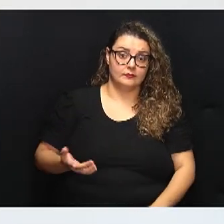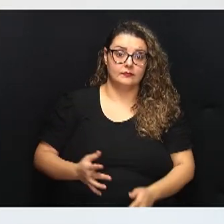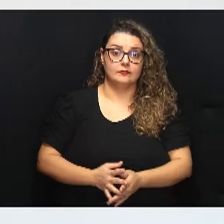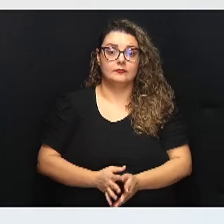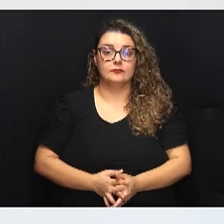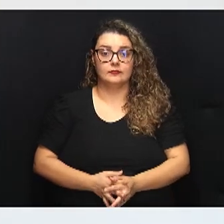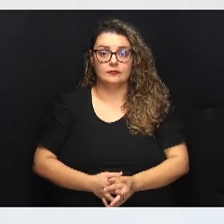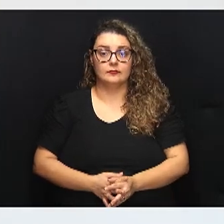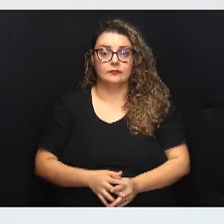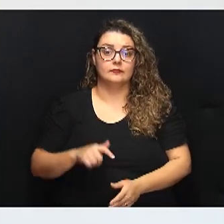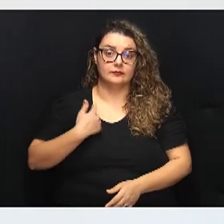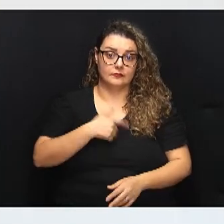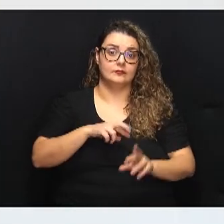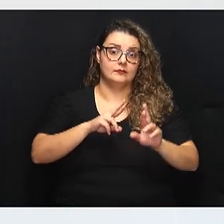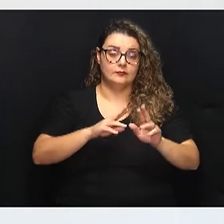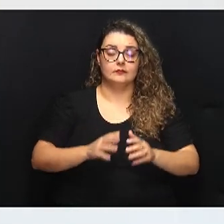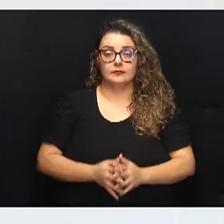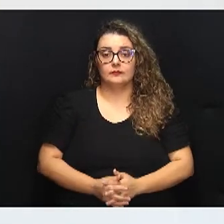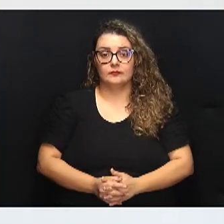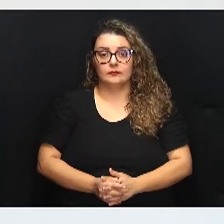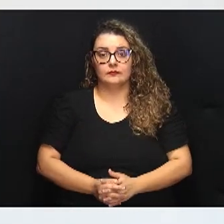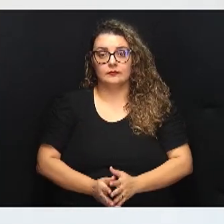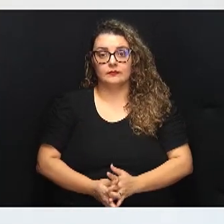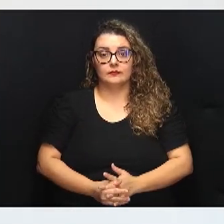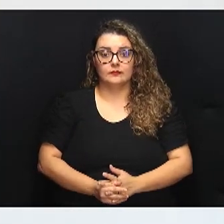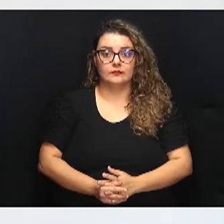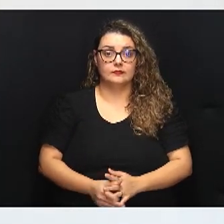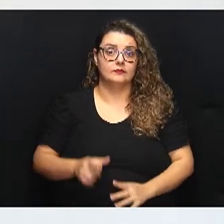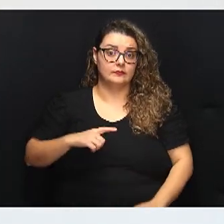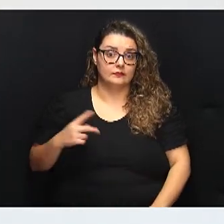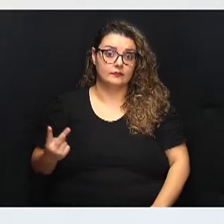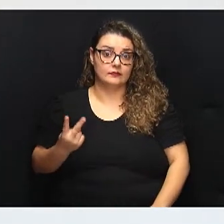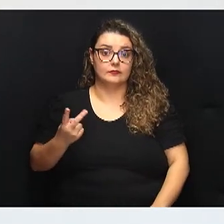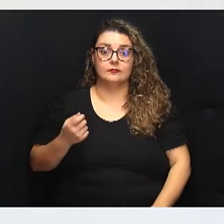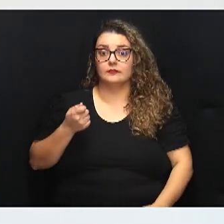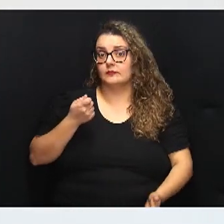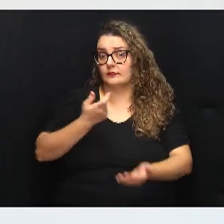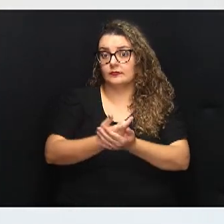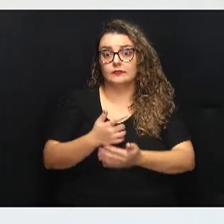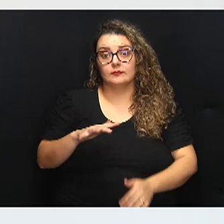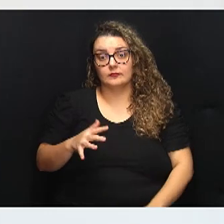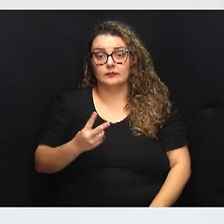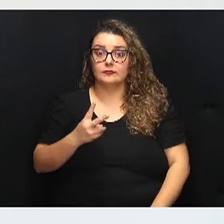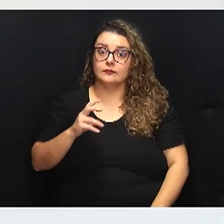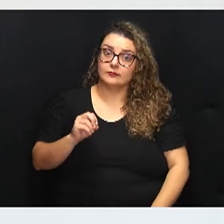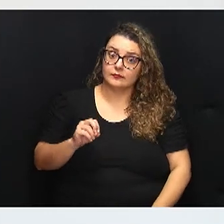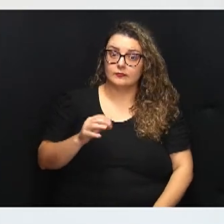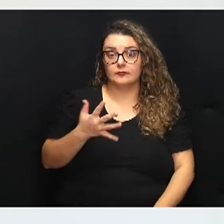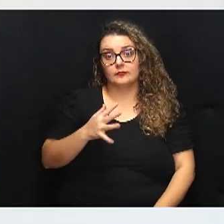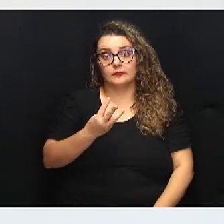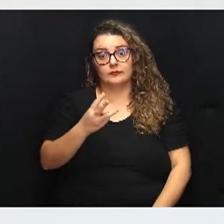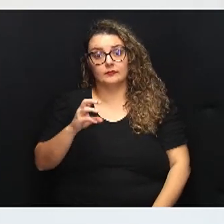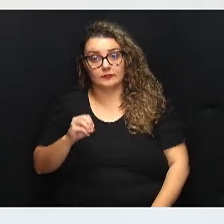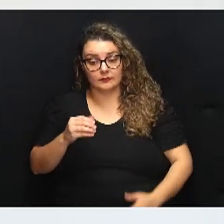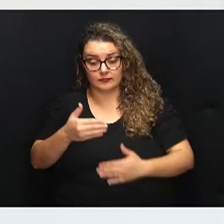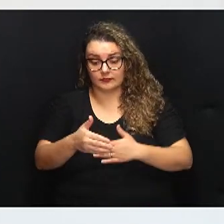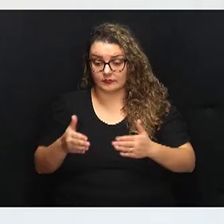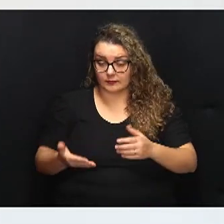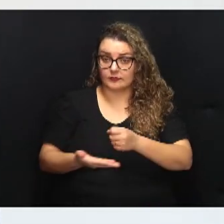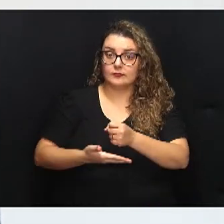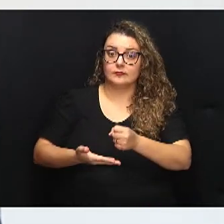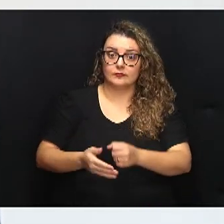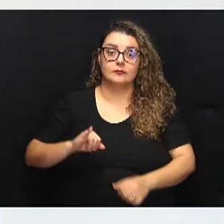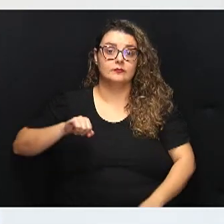gente espera ter um valor, né, que já dê para comprar aí em torno de 20, 30 cestas básicas. Então a